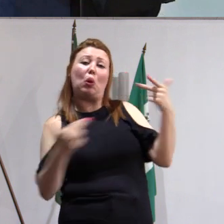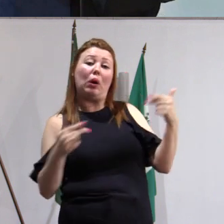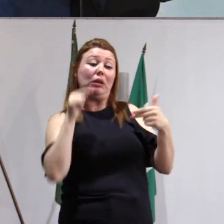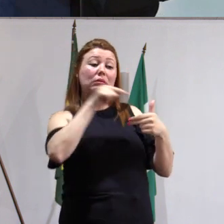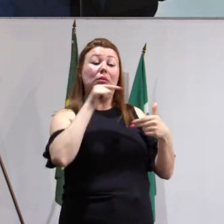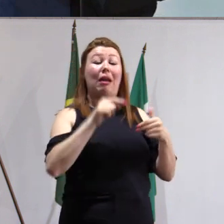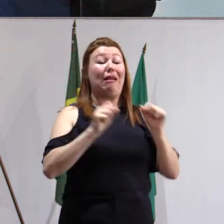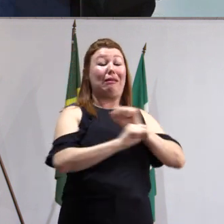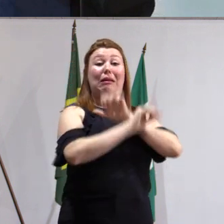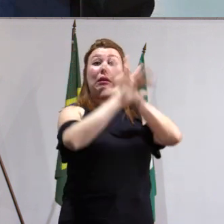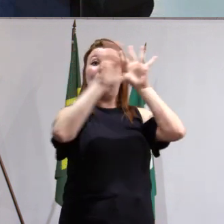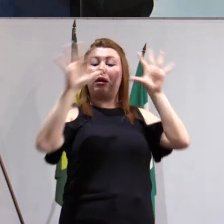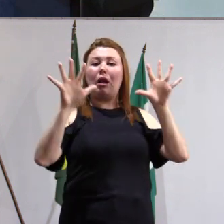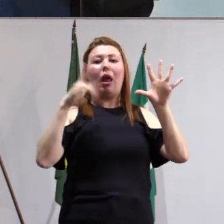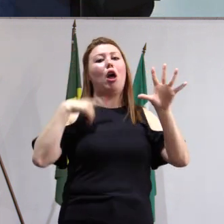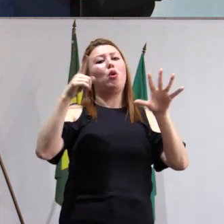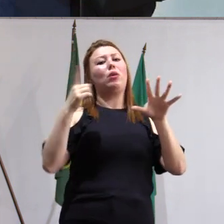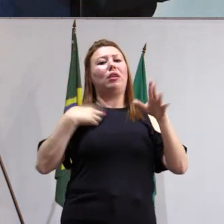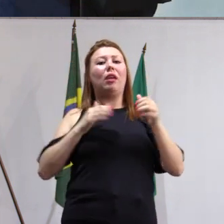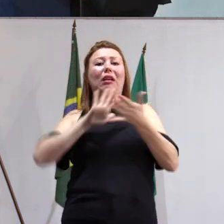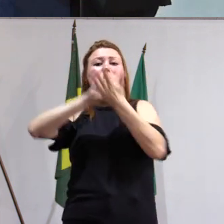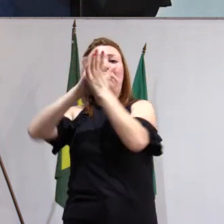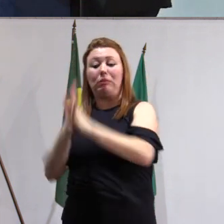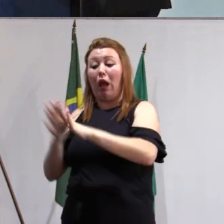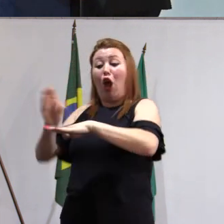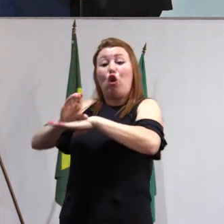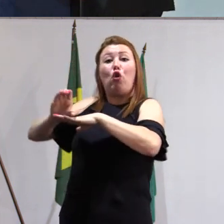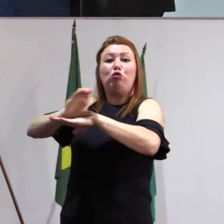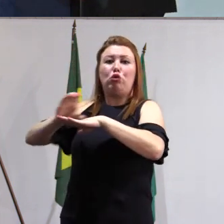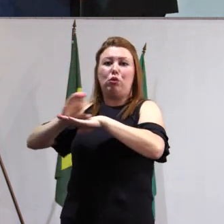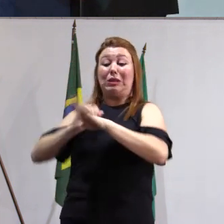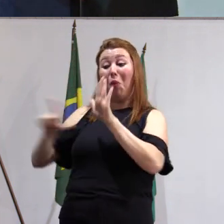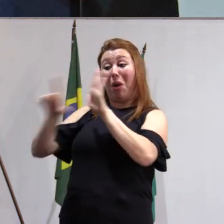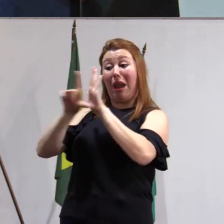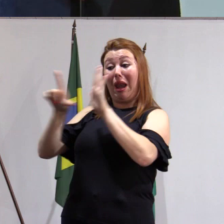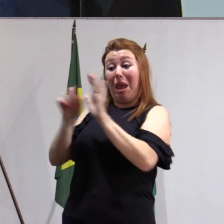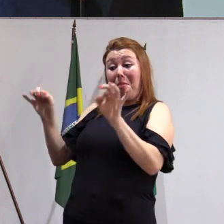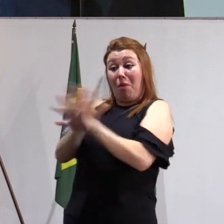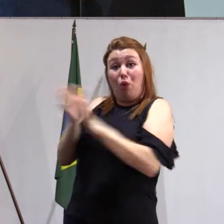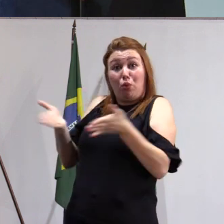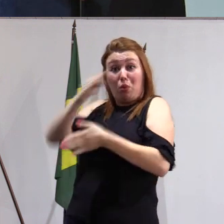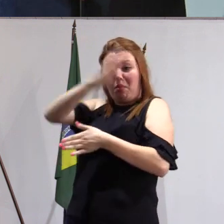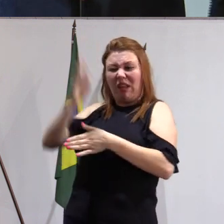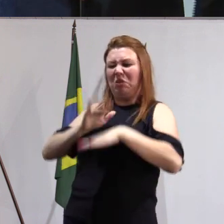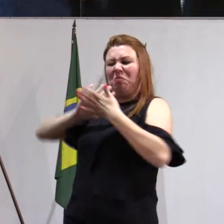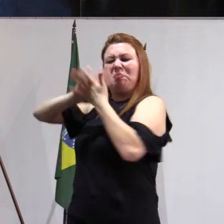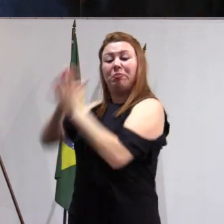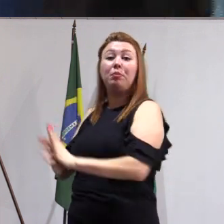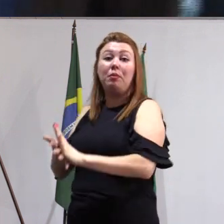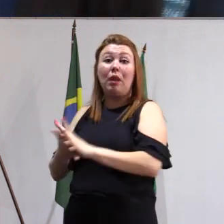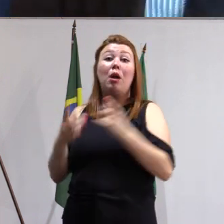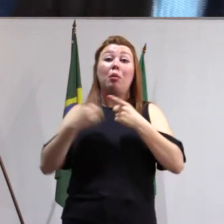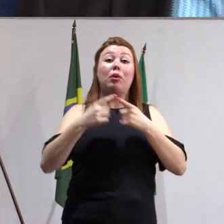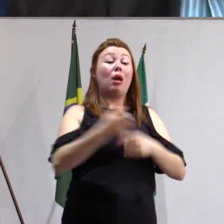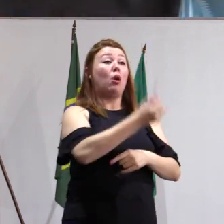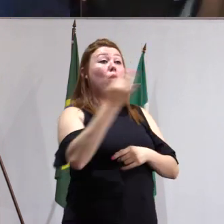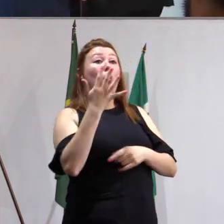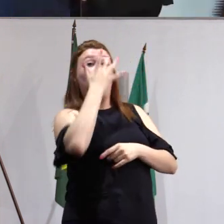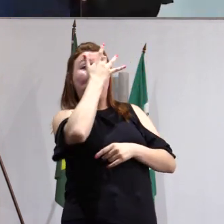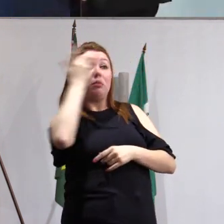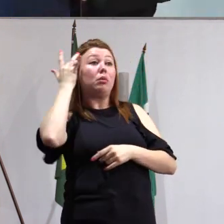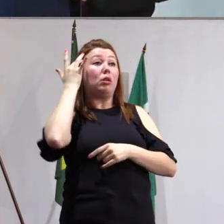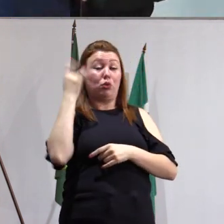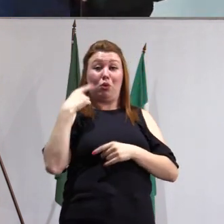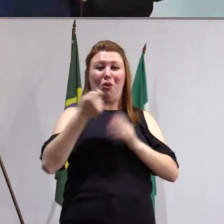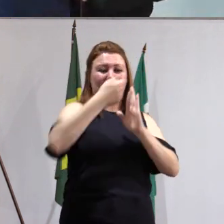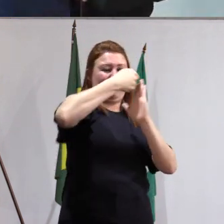são claramente ofensivos à Constituição Federal, à legislação vigente, em alguma medida que parece que as pessoas que acabaram, o grupo de